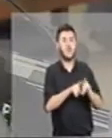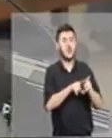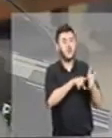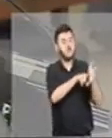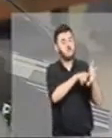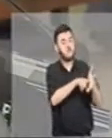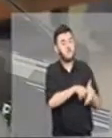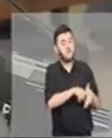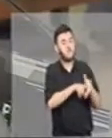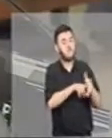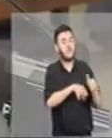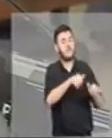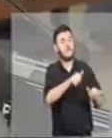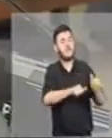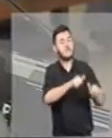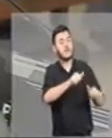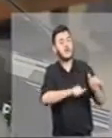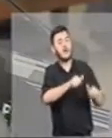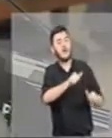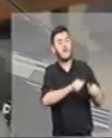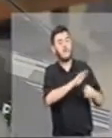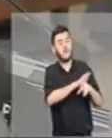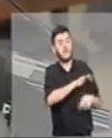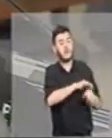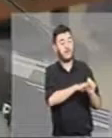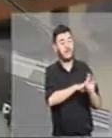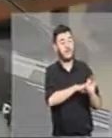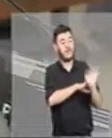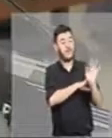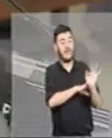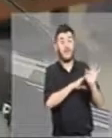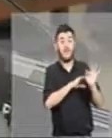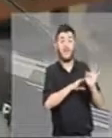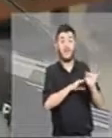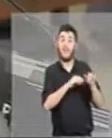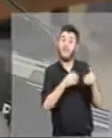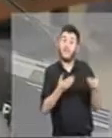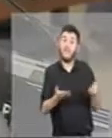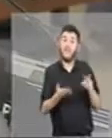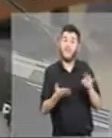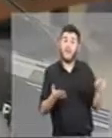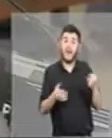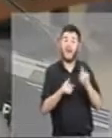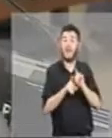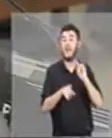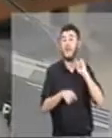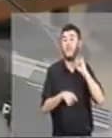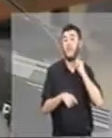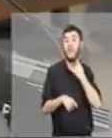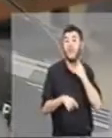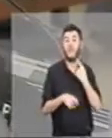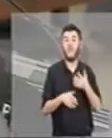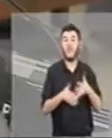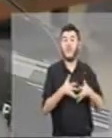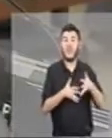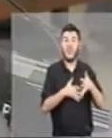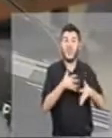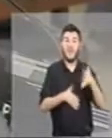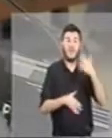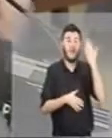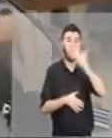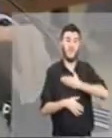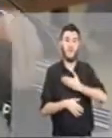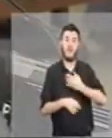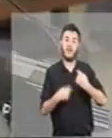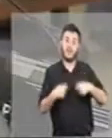só contamina as provas que dependiam de reserva de jurisdição, como, por